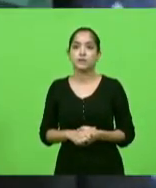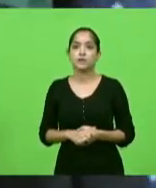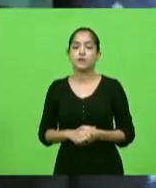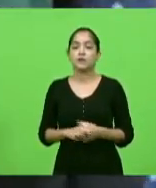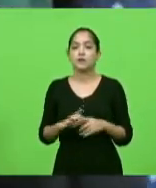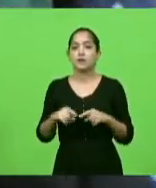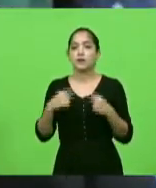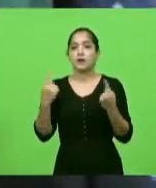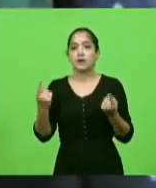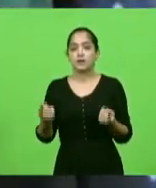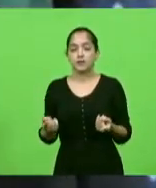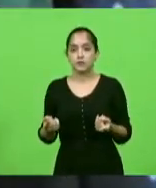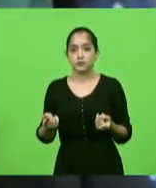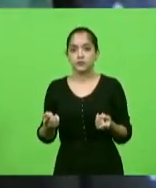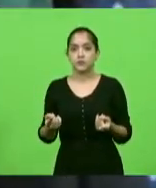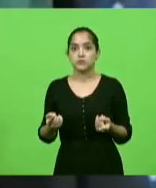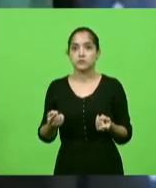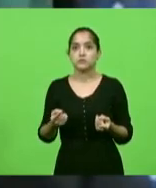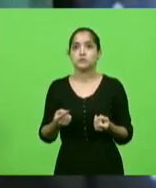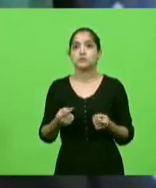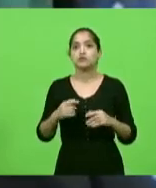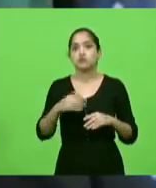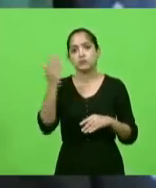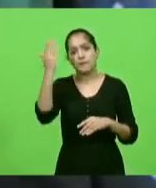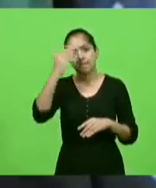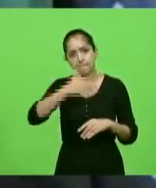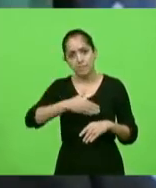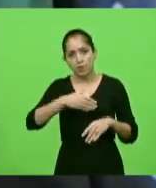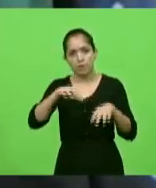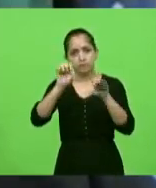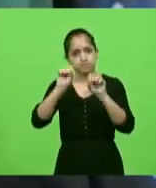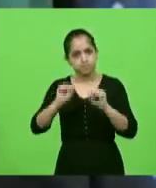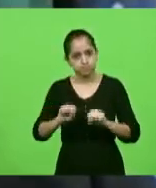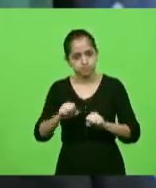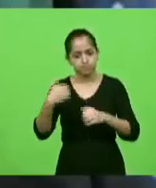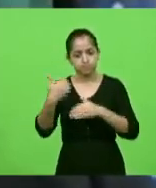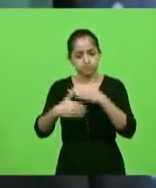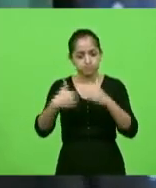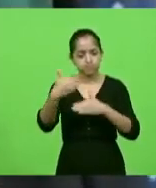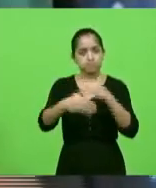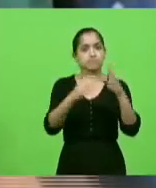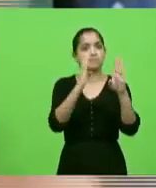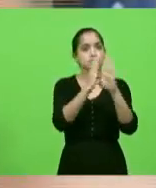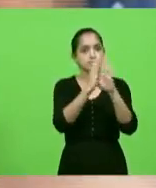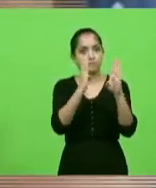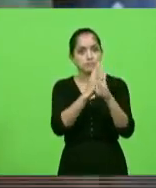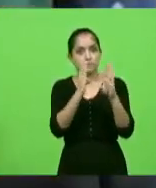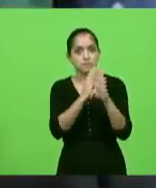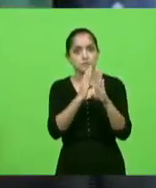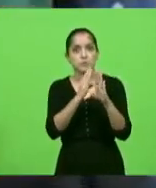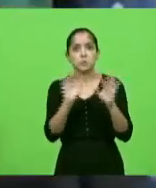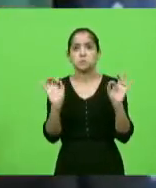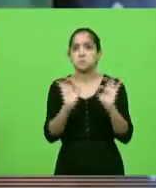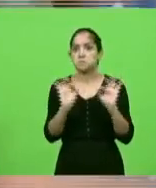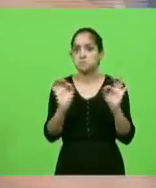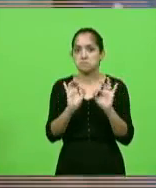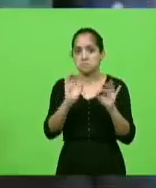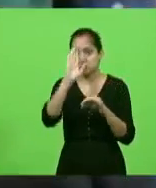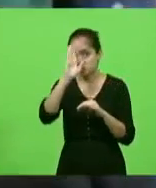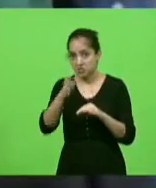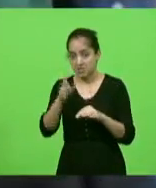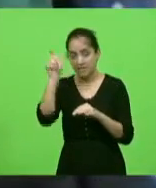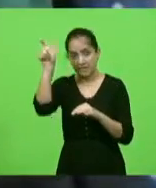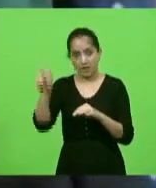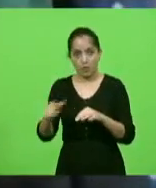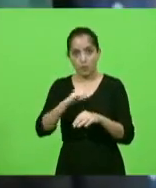E além disso o e toda a prova testemunhal colhida ao longo da investigação não se extrai nenhuma menção direta